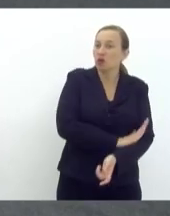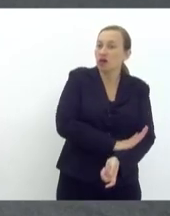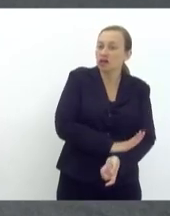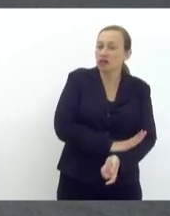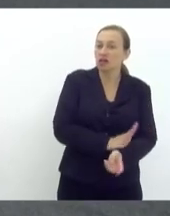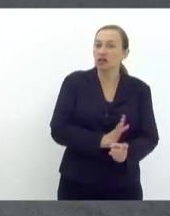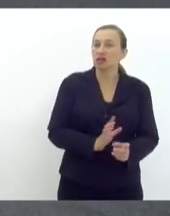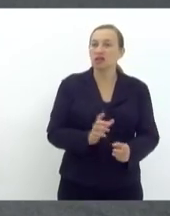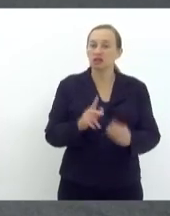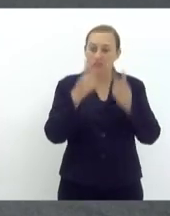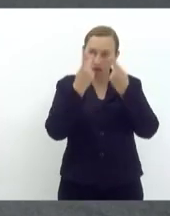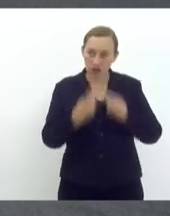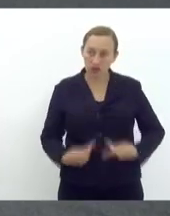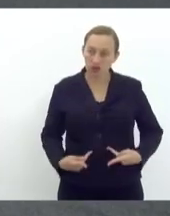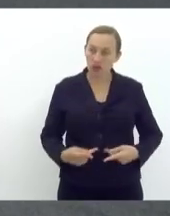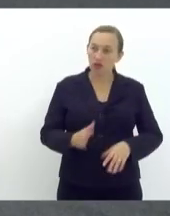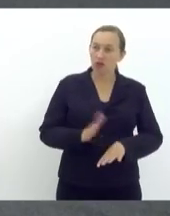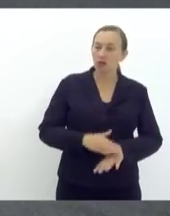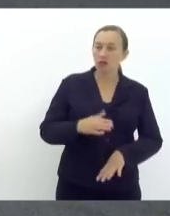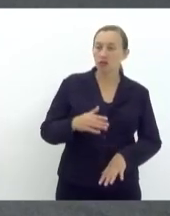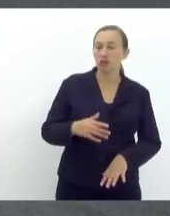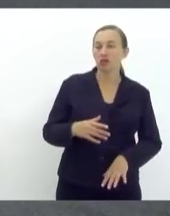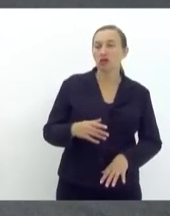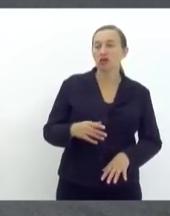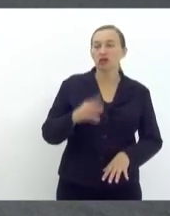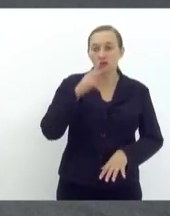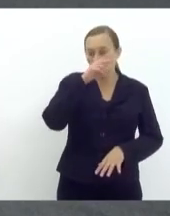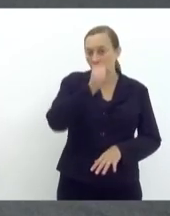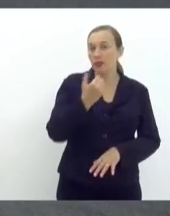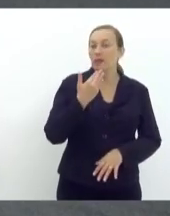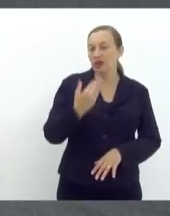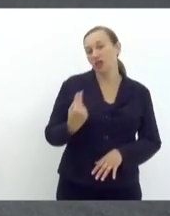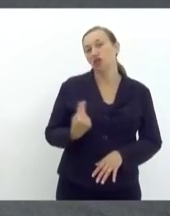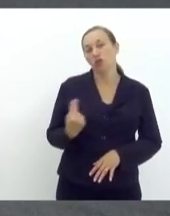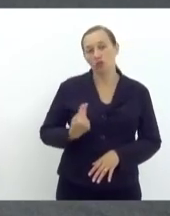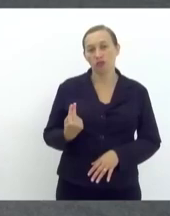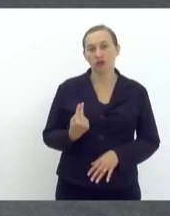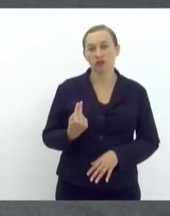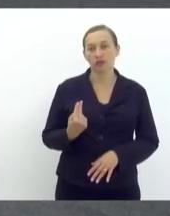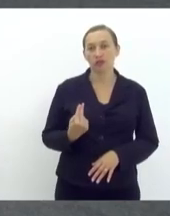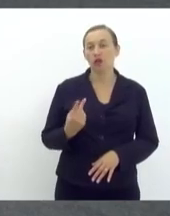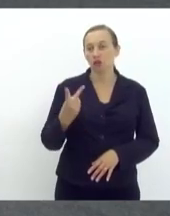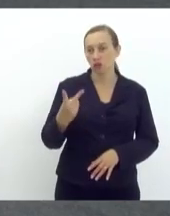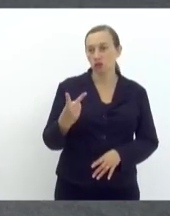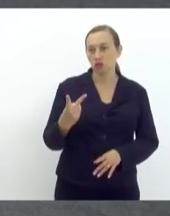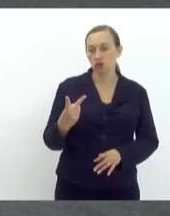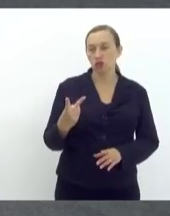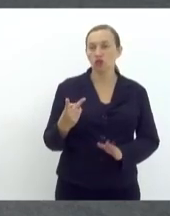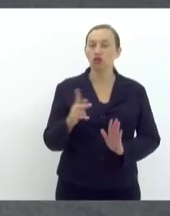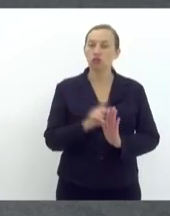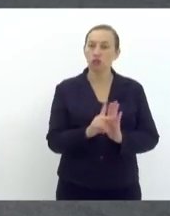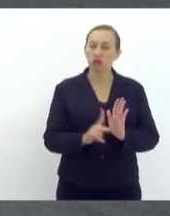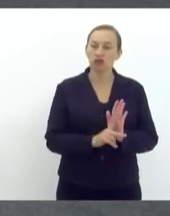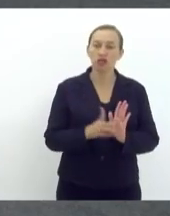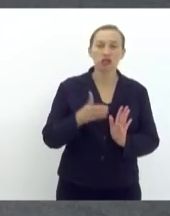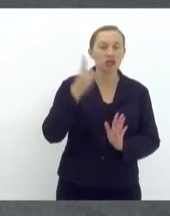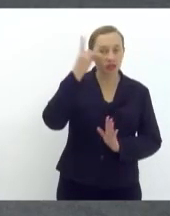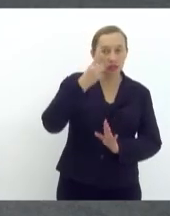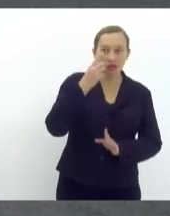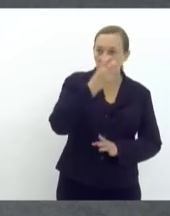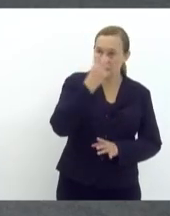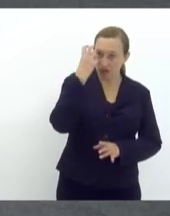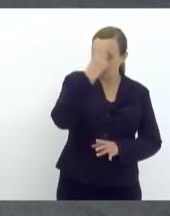cada vez mais forte então eu gostaria de pedir co-autoria nos dois projetos da deputada Verônica Lima